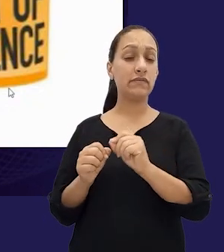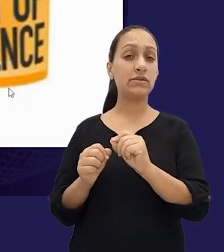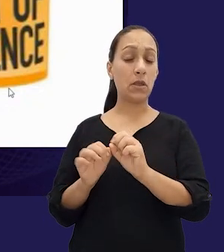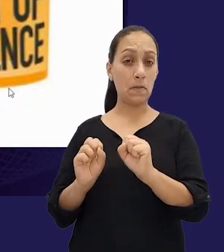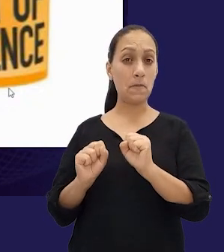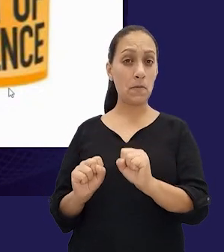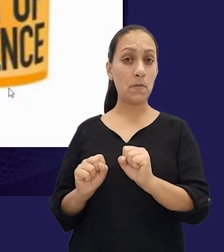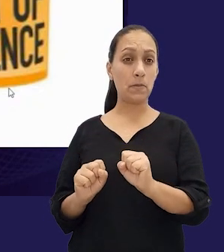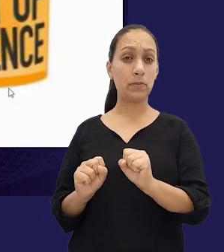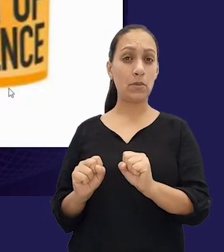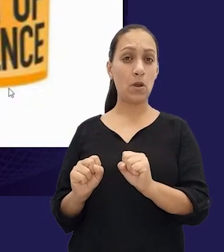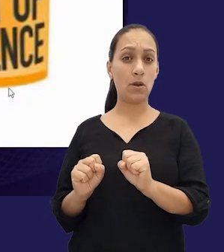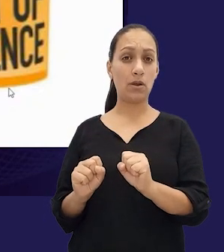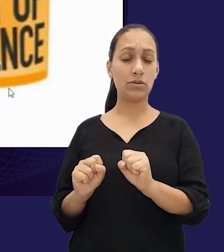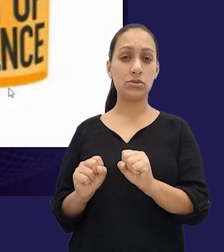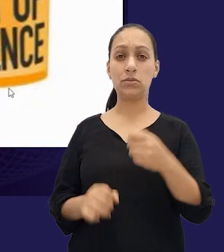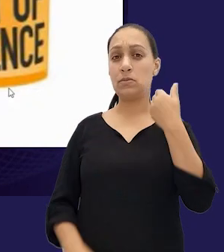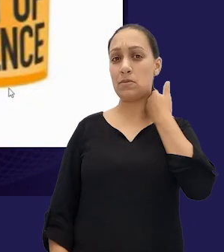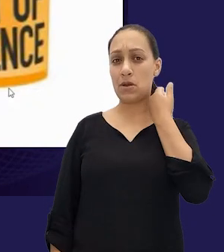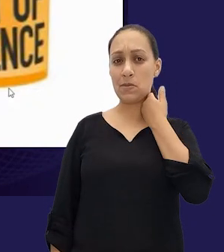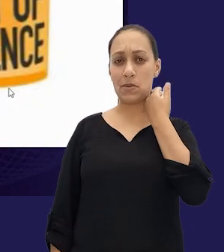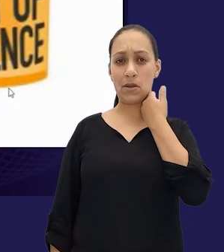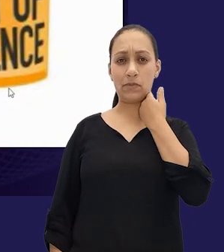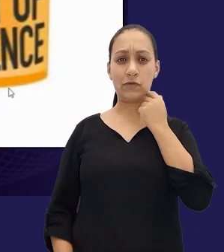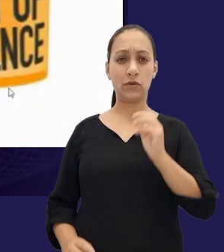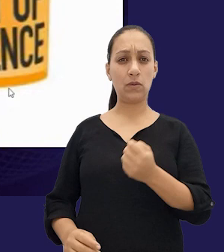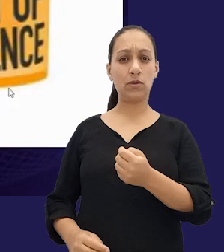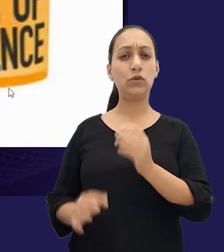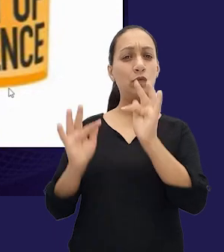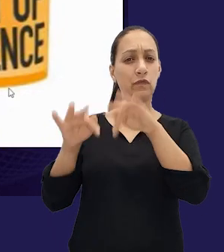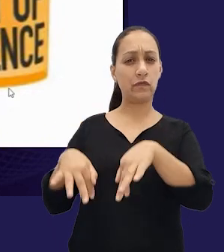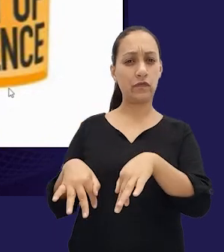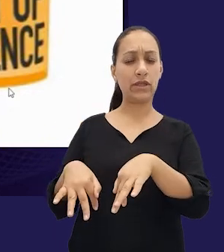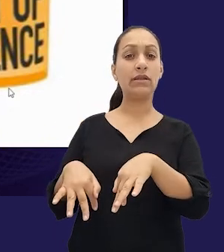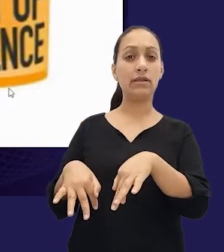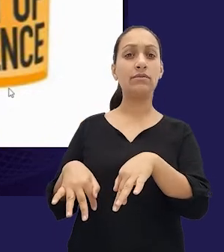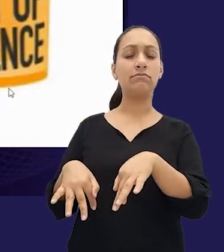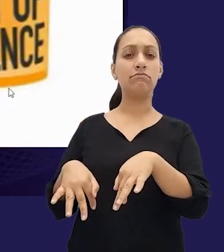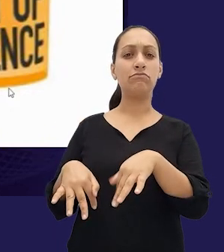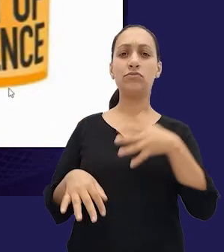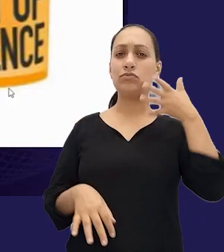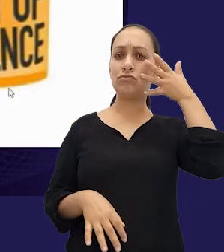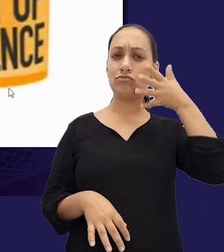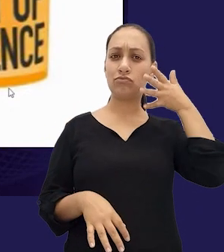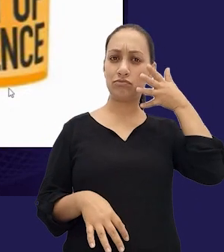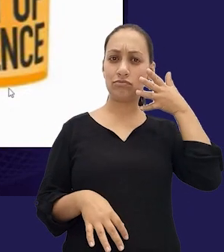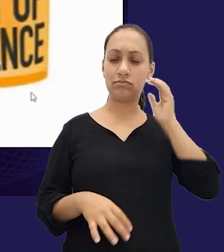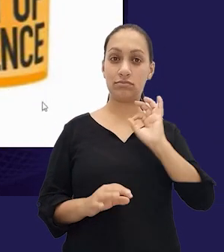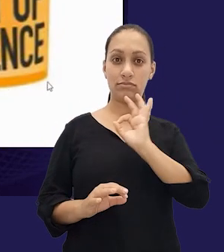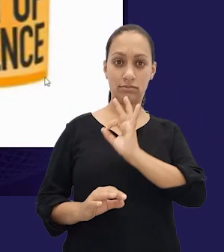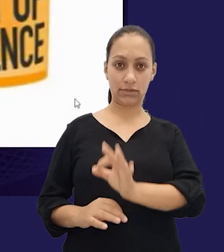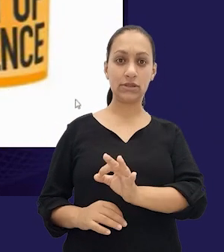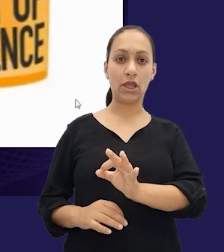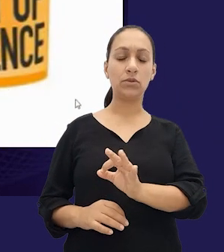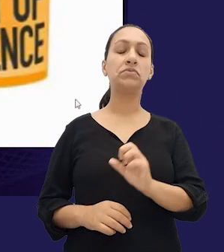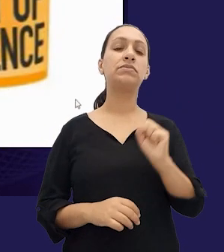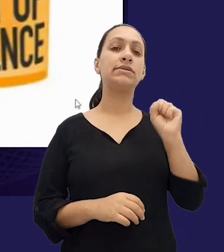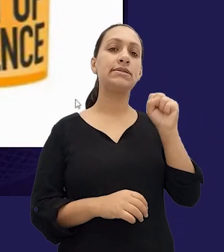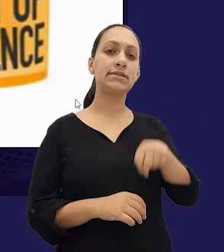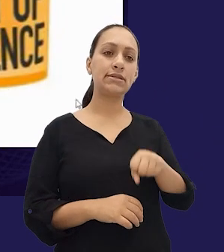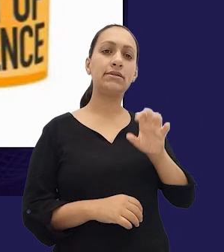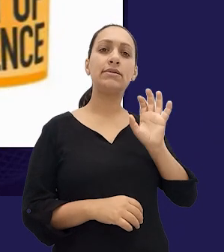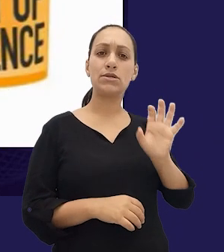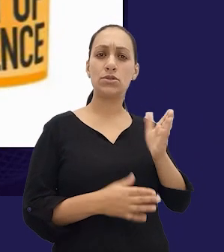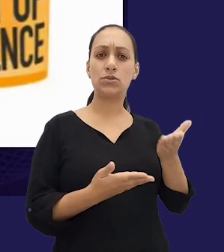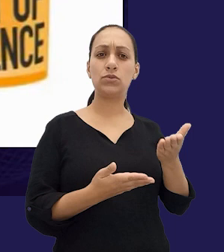gente pode fazer um super bate-papo ao término dessa minha fala, certo? Isso, gente. Vão deixando suas perguntas